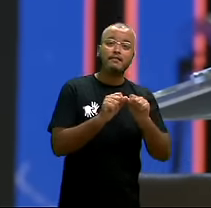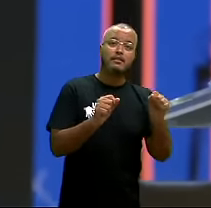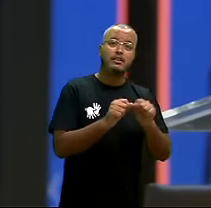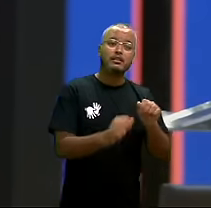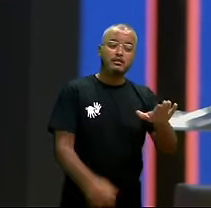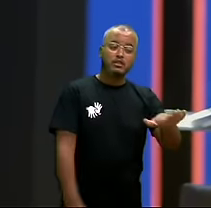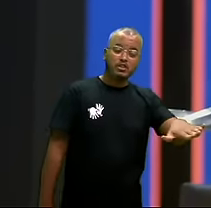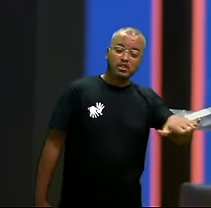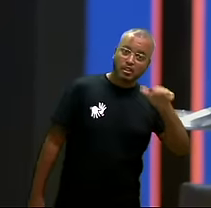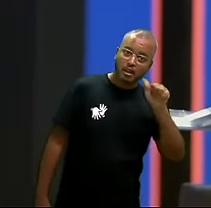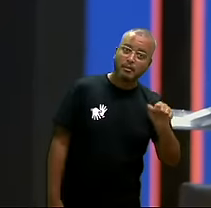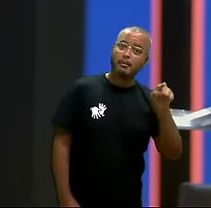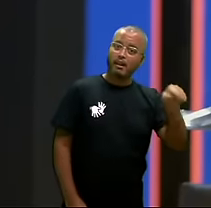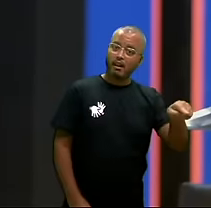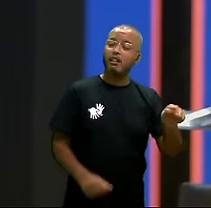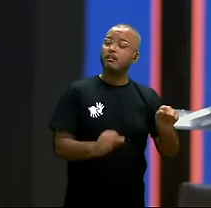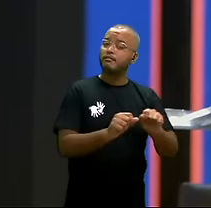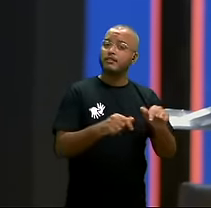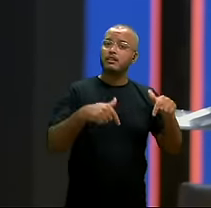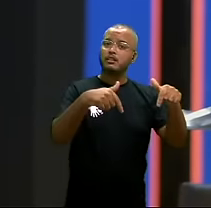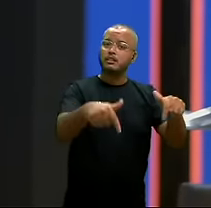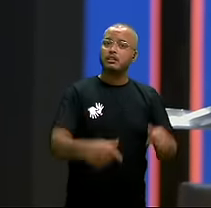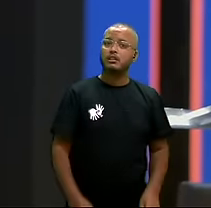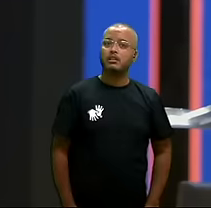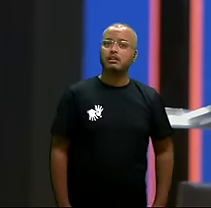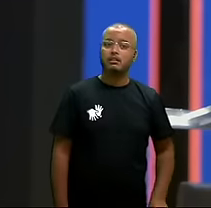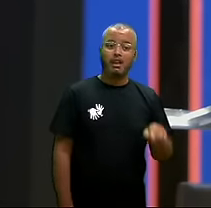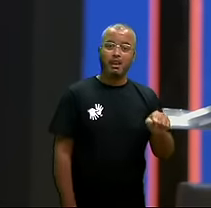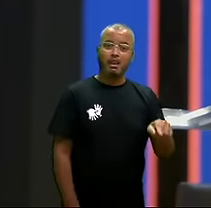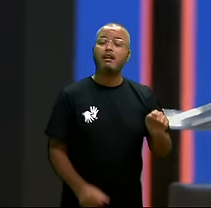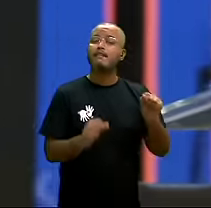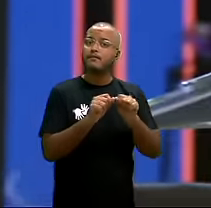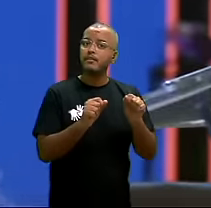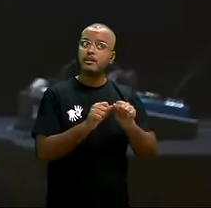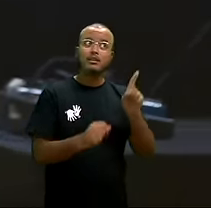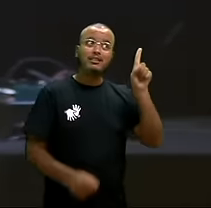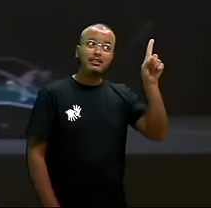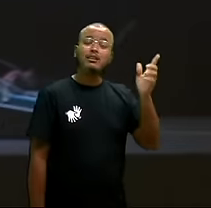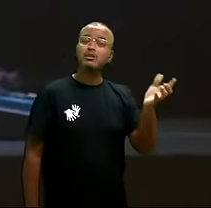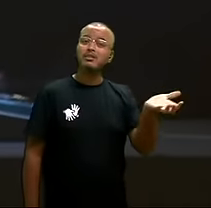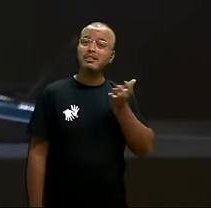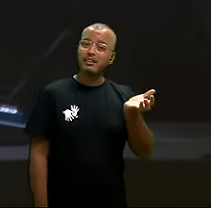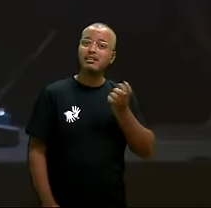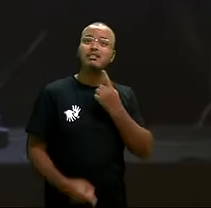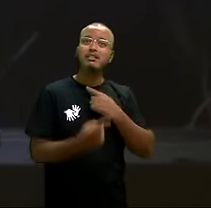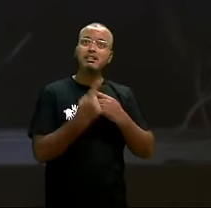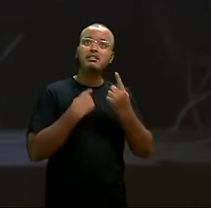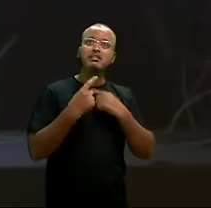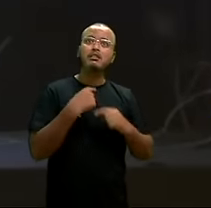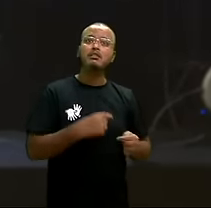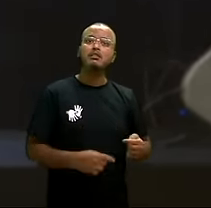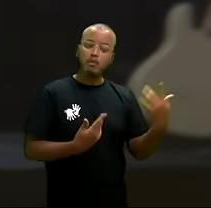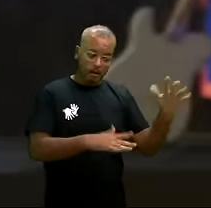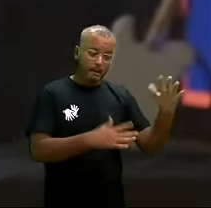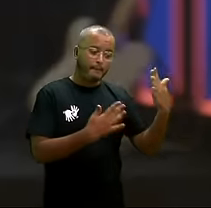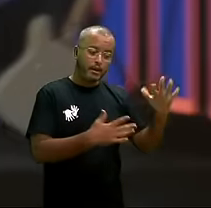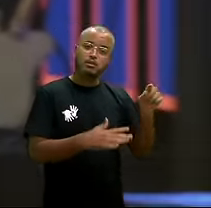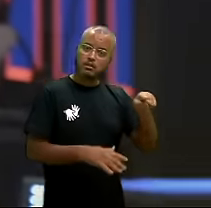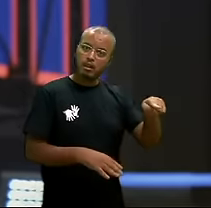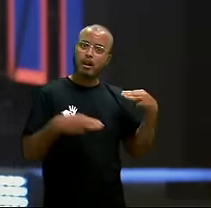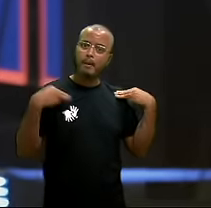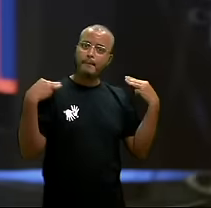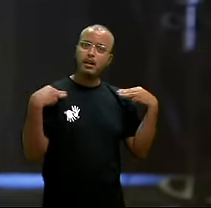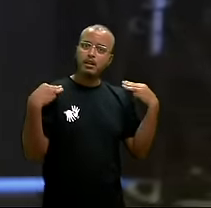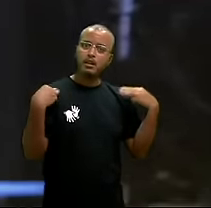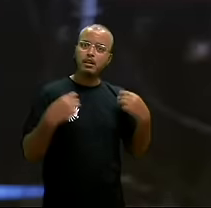pessoas querem, ela faz o que Deus quer que ela faça. E vamos aplaudir essa pastora por essa integridade que ela